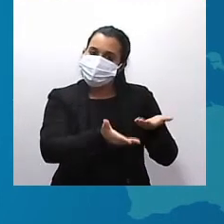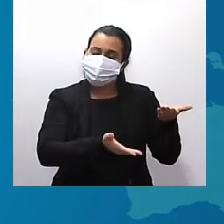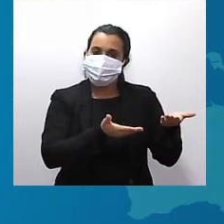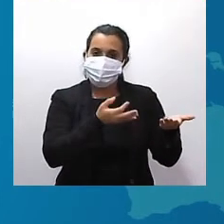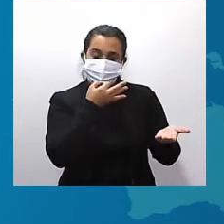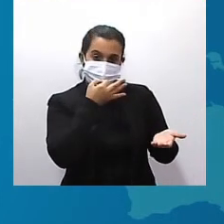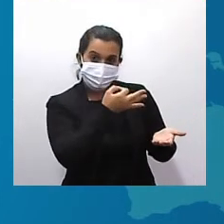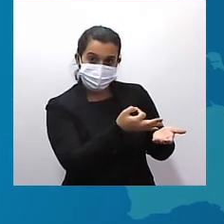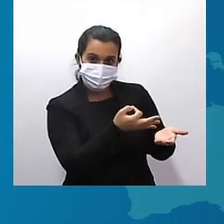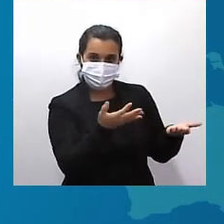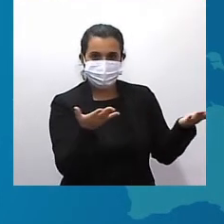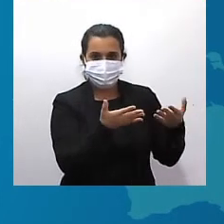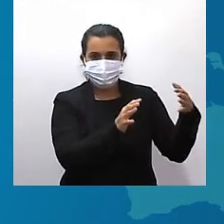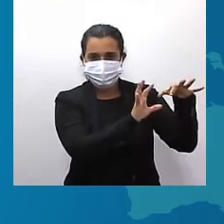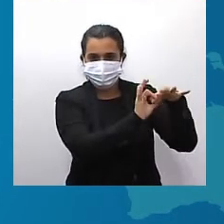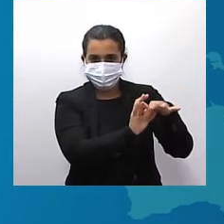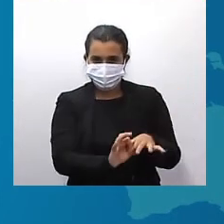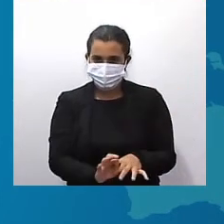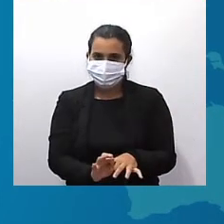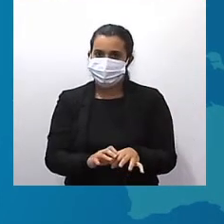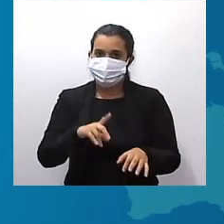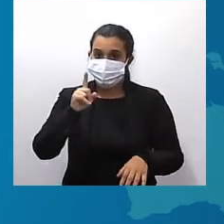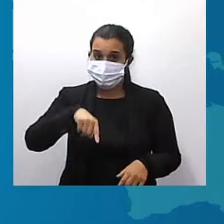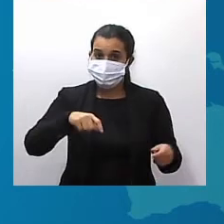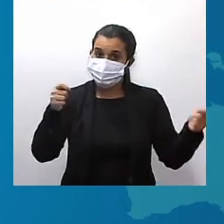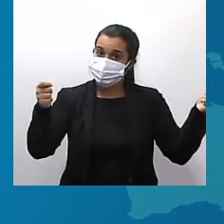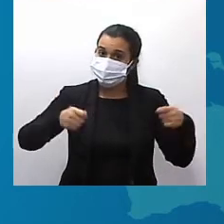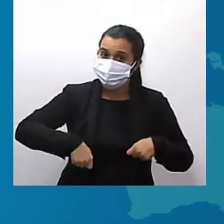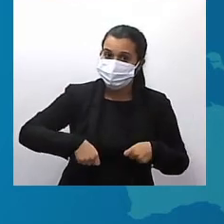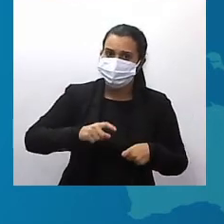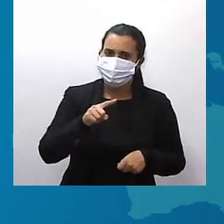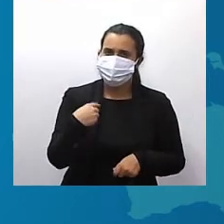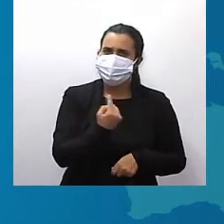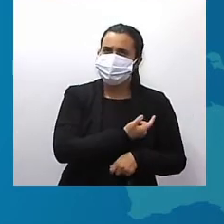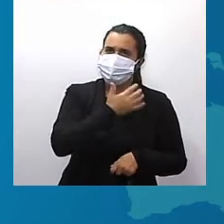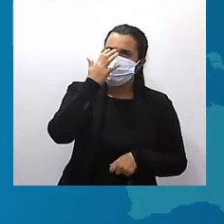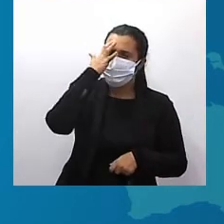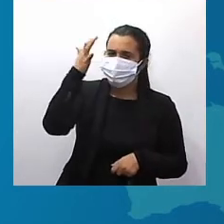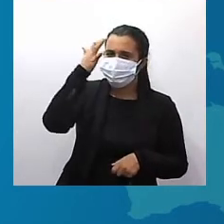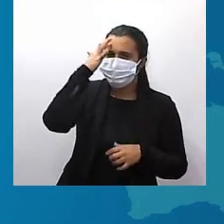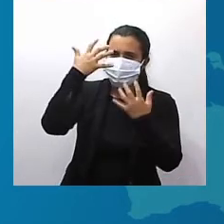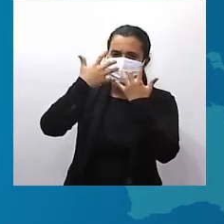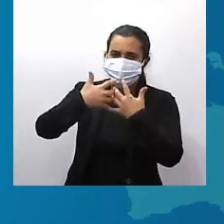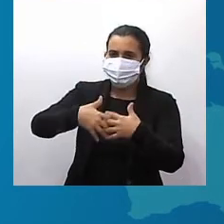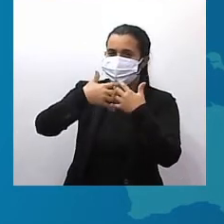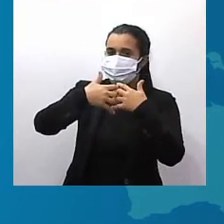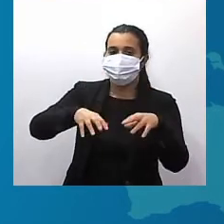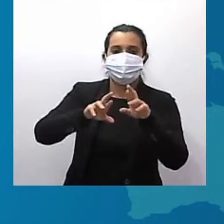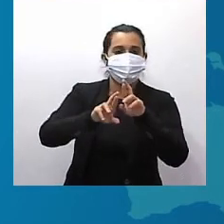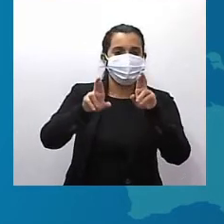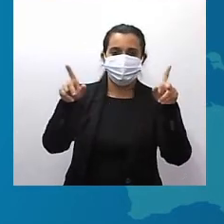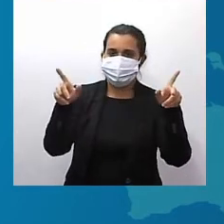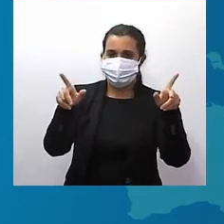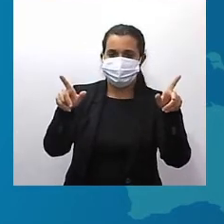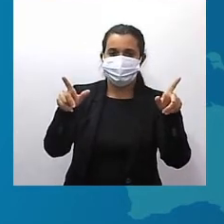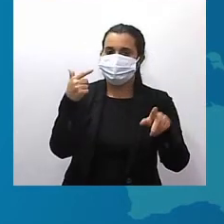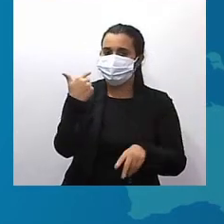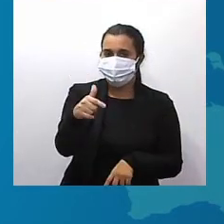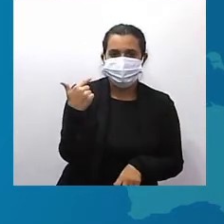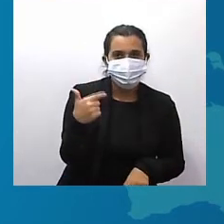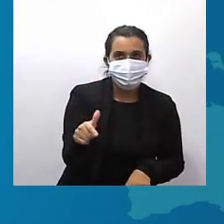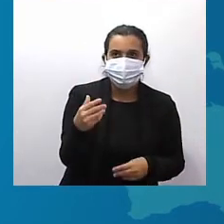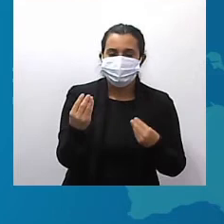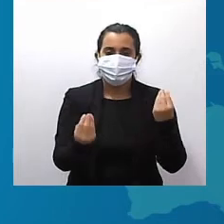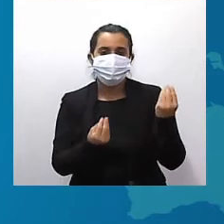contexto atual. É uma possibilidade da gente, inclusive, pensar o mundo de uma maneira diferente, que ele não tenha,